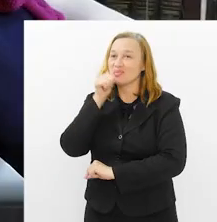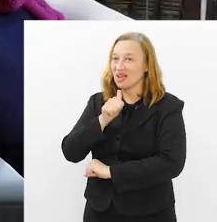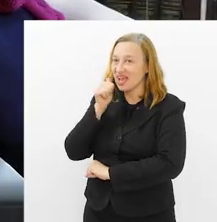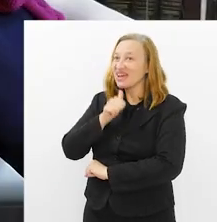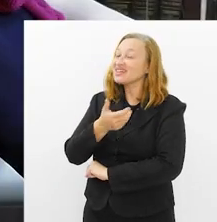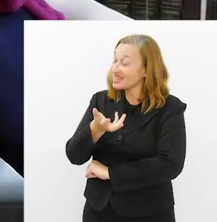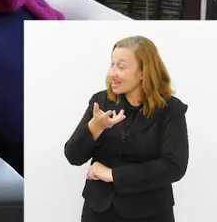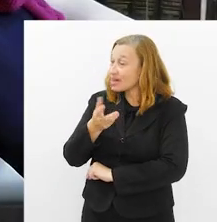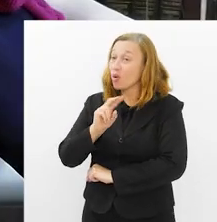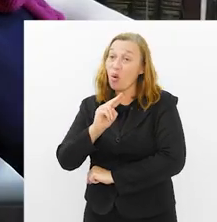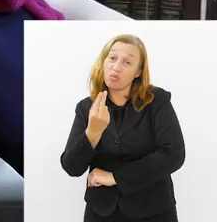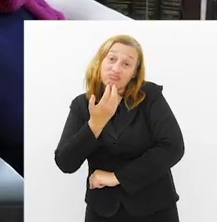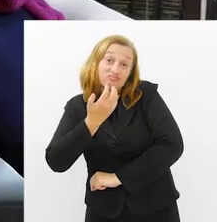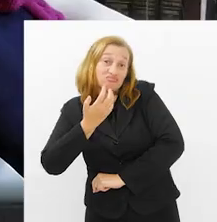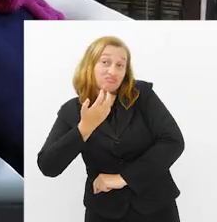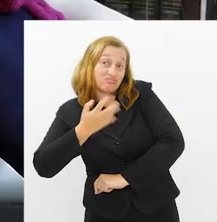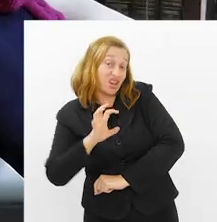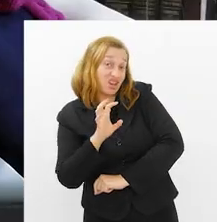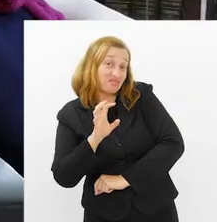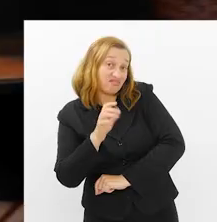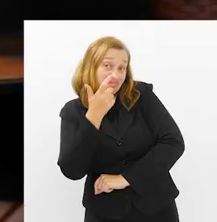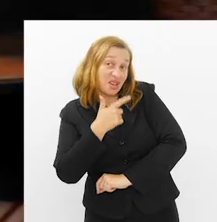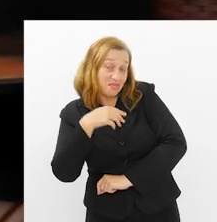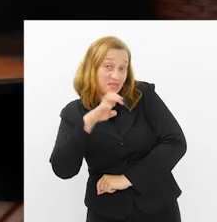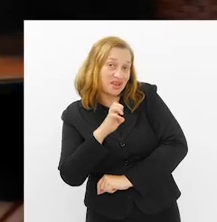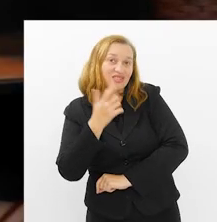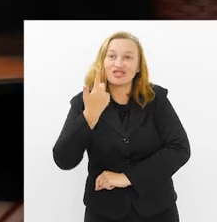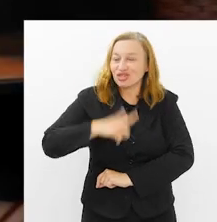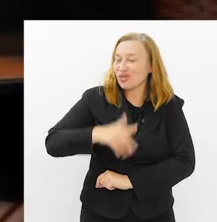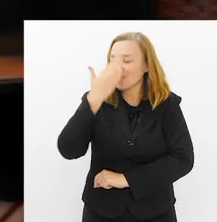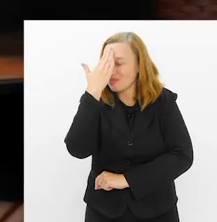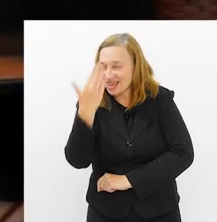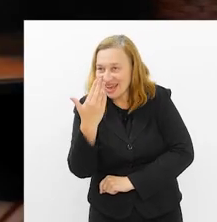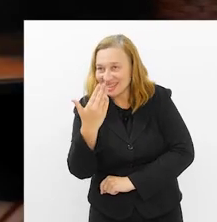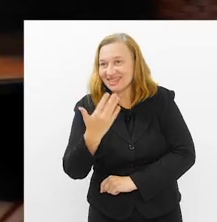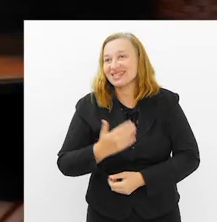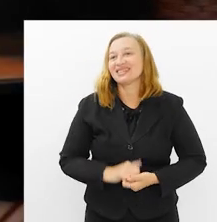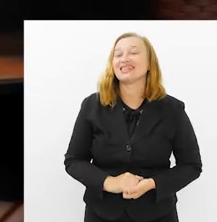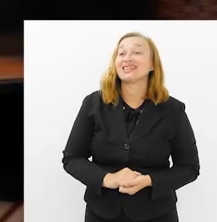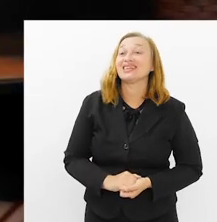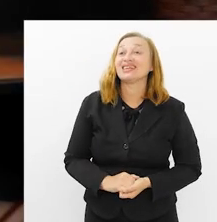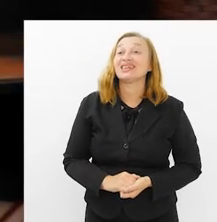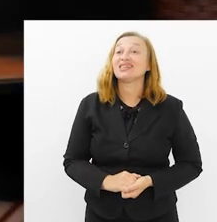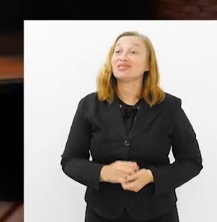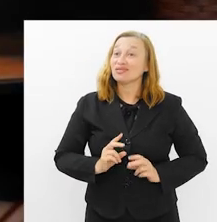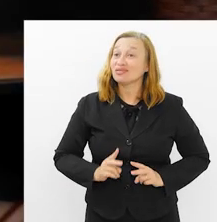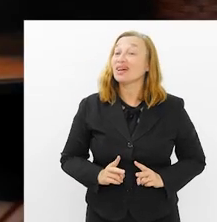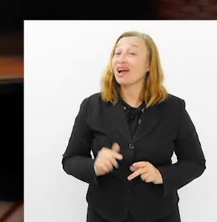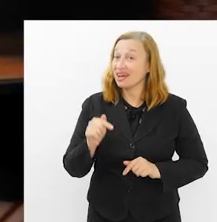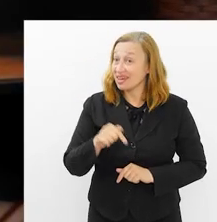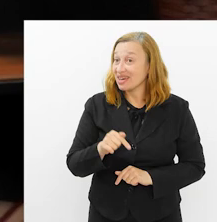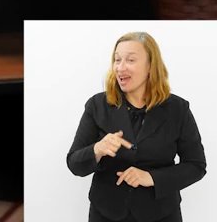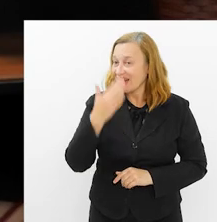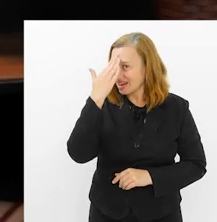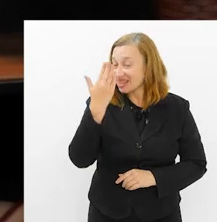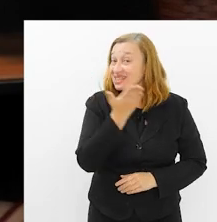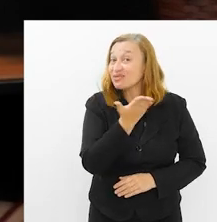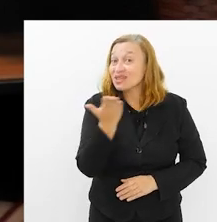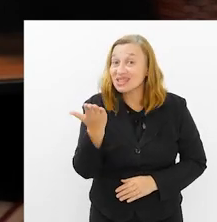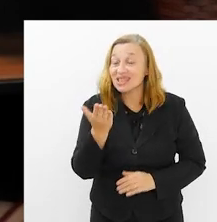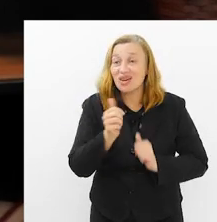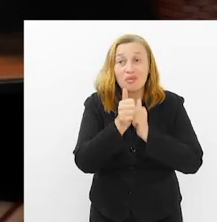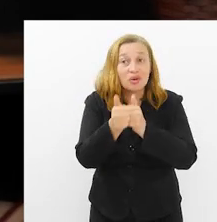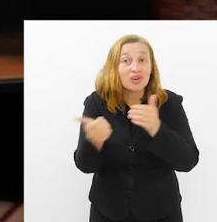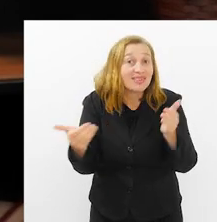das nossas decisões, mulheres, se queremos ou não sermos mães. Mais uma vez, muito obrigada. Ficamos